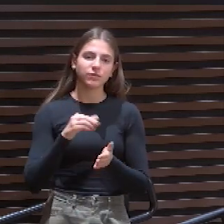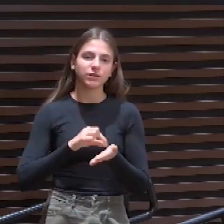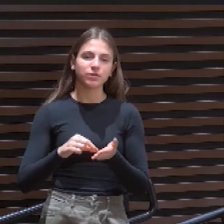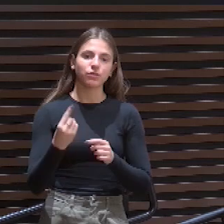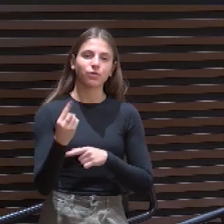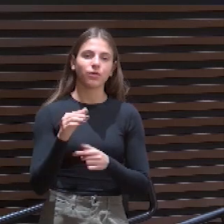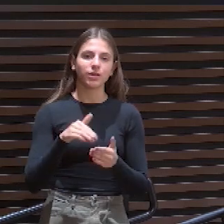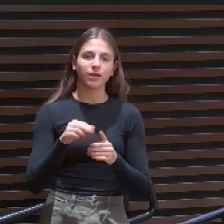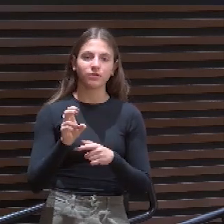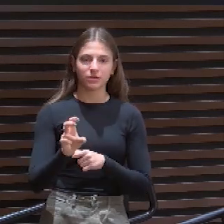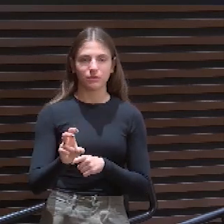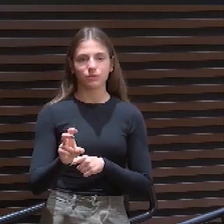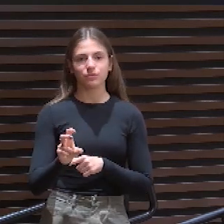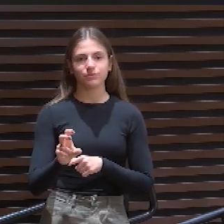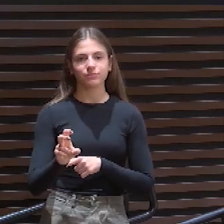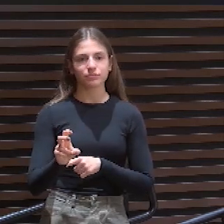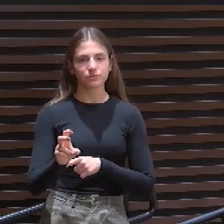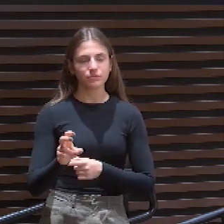1-5.